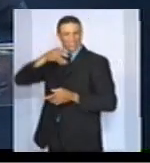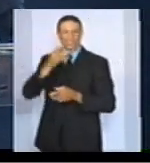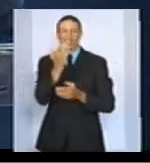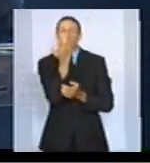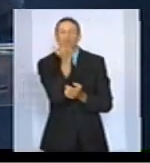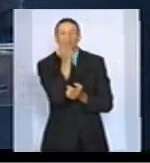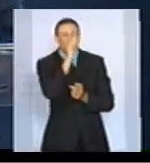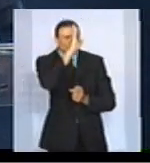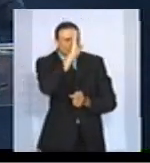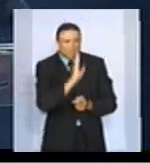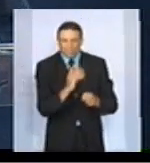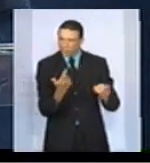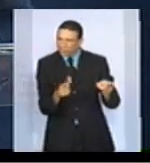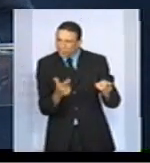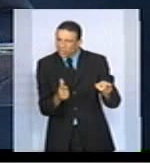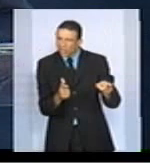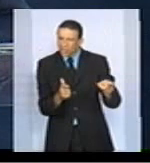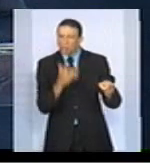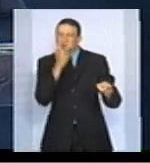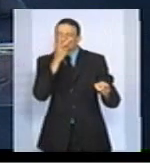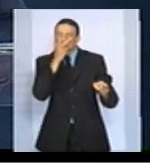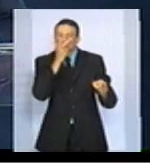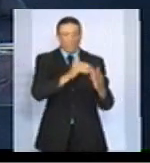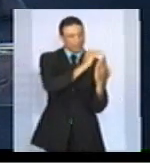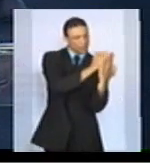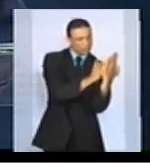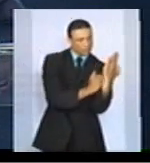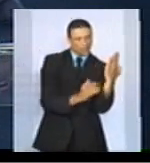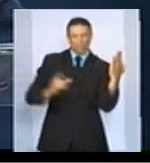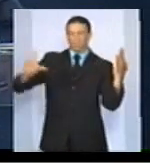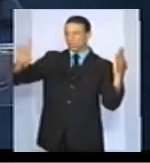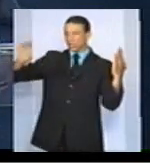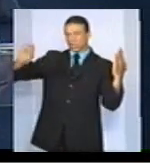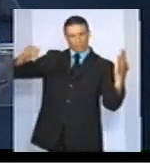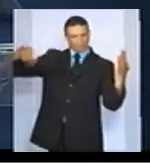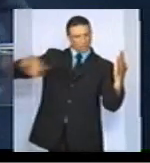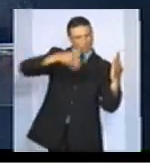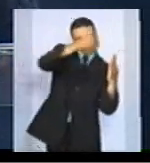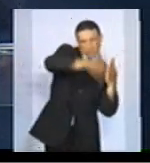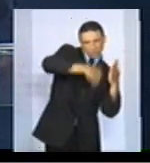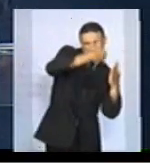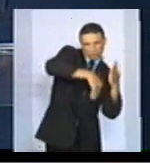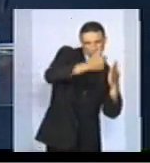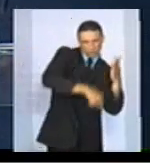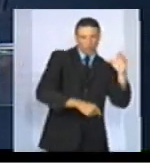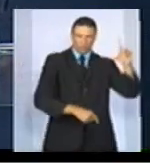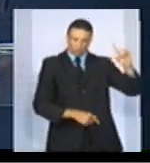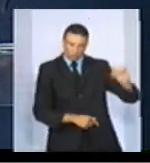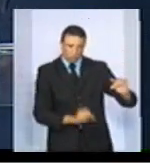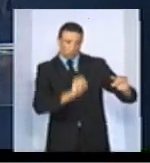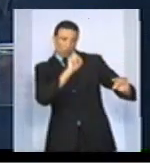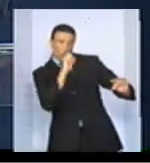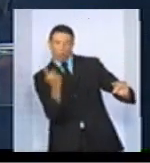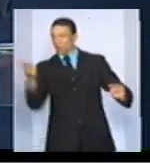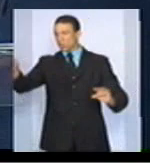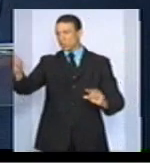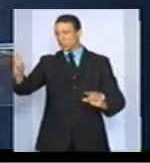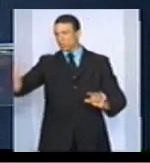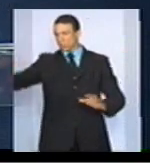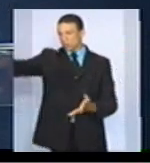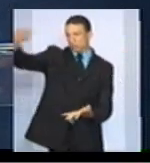a única alternativa seria ou tirar canais da grade ou aumentar o custo para o assinante como não é possível